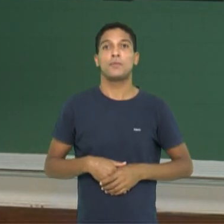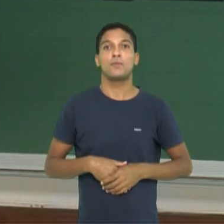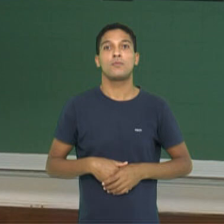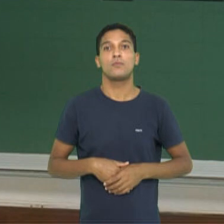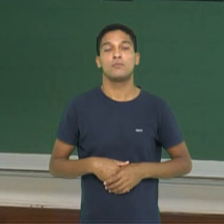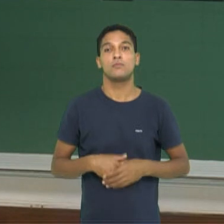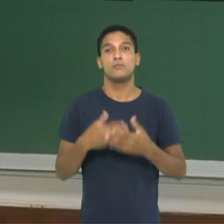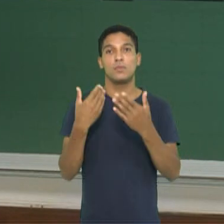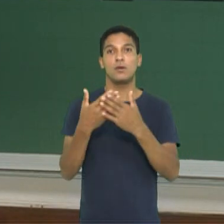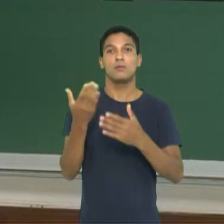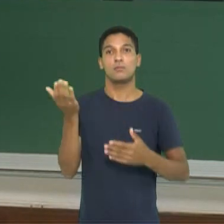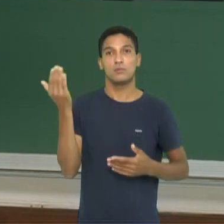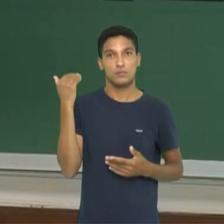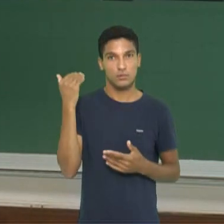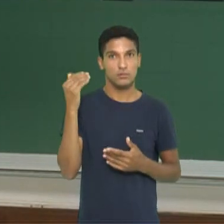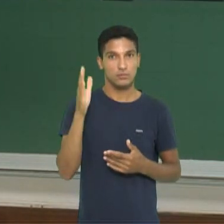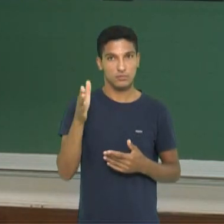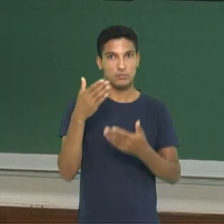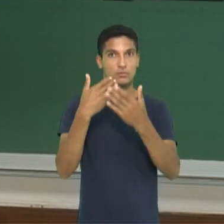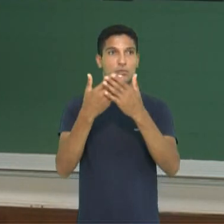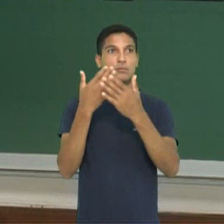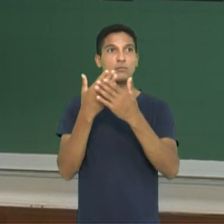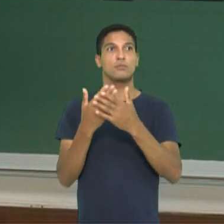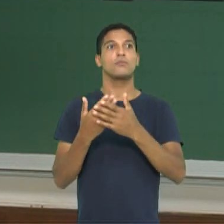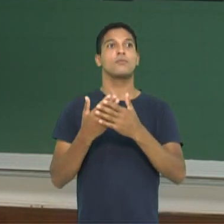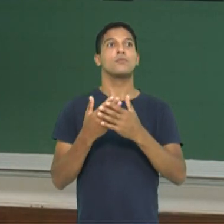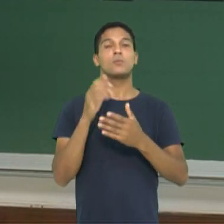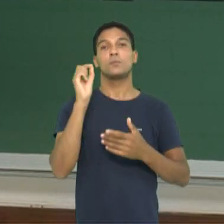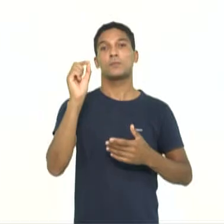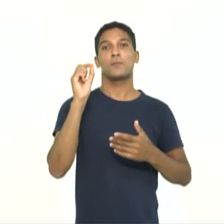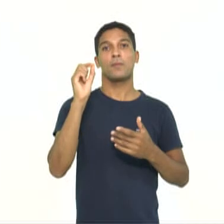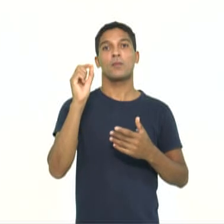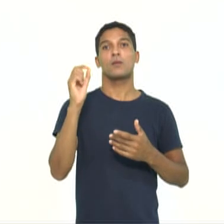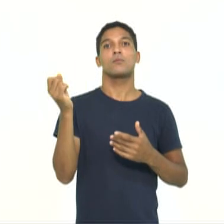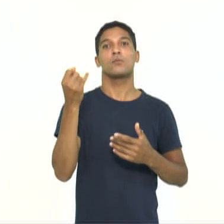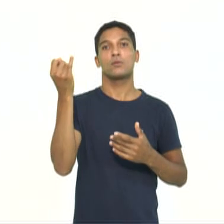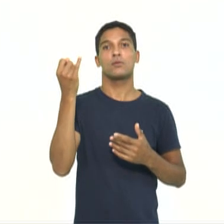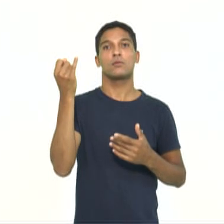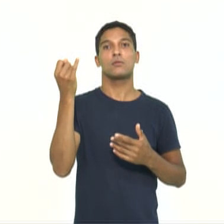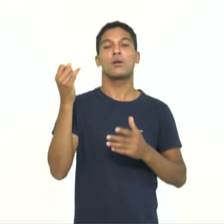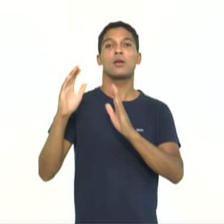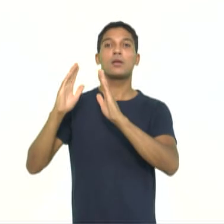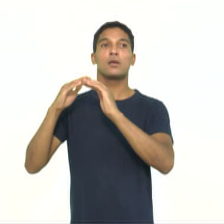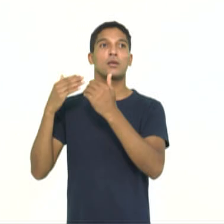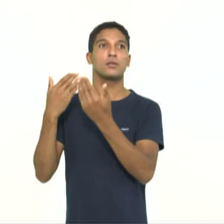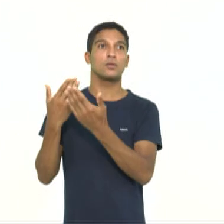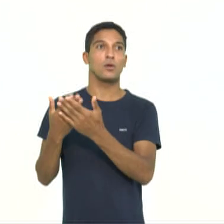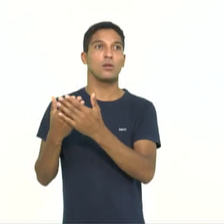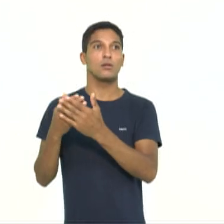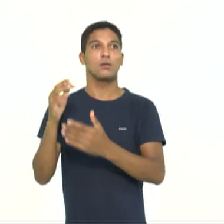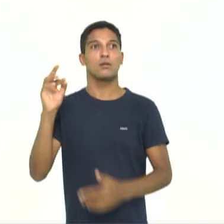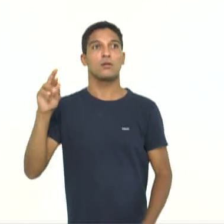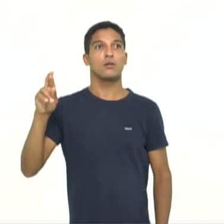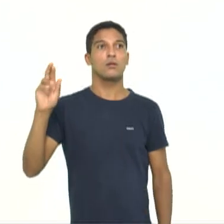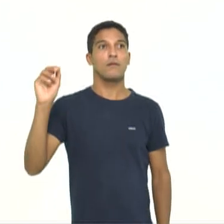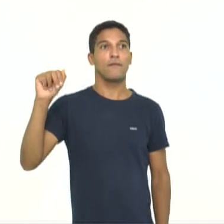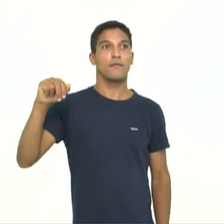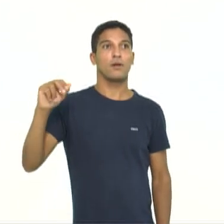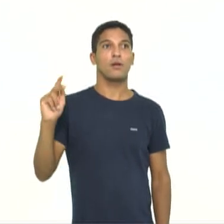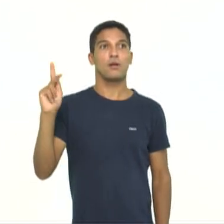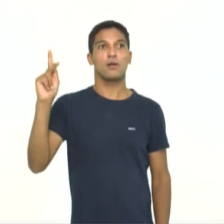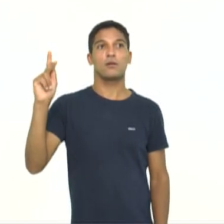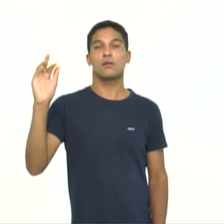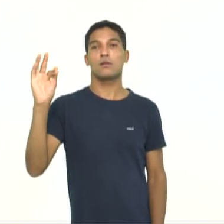Na aula anterior, a gente já viu algumas dessas questões importantes aqui. O que foi a Escola de Frankfurt, a proposta de